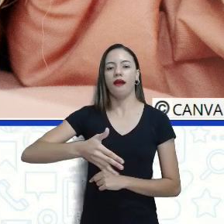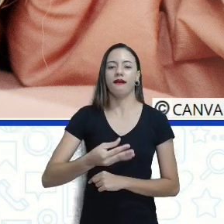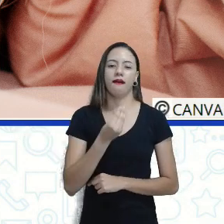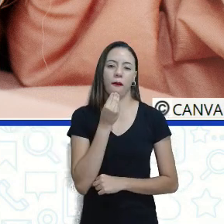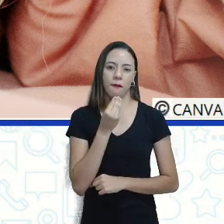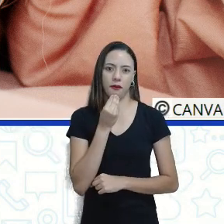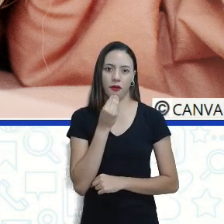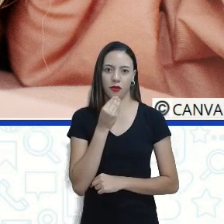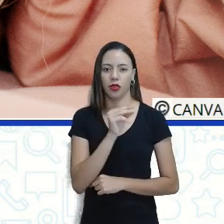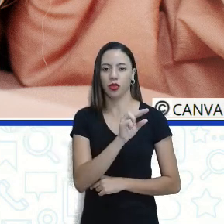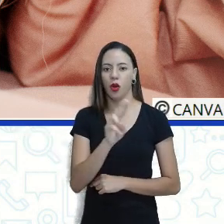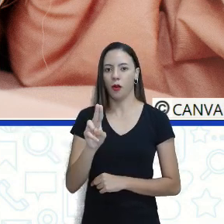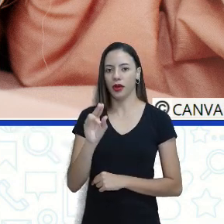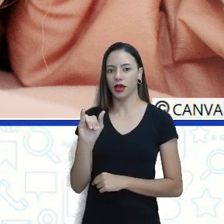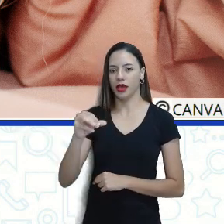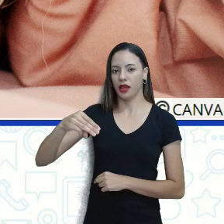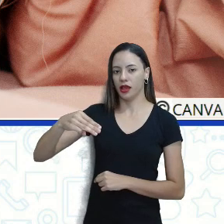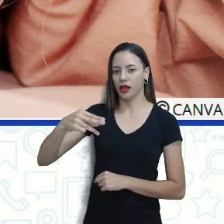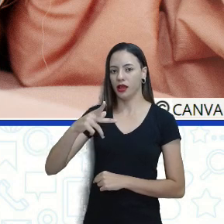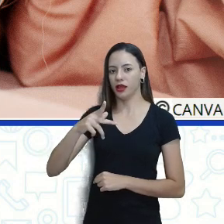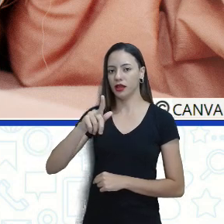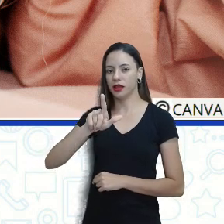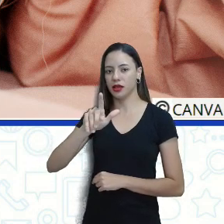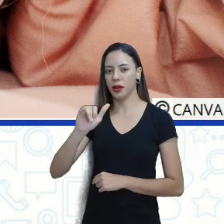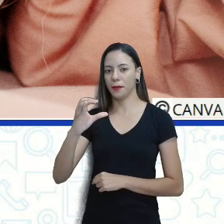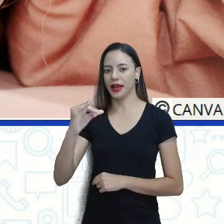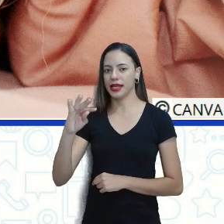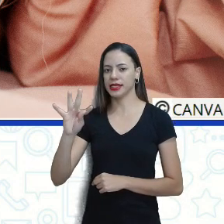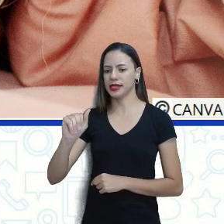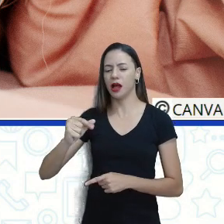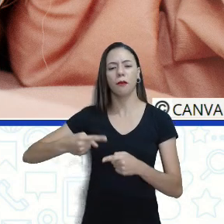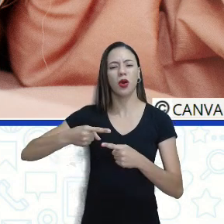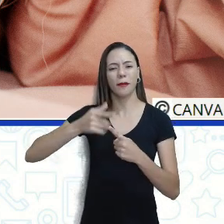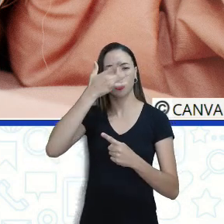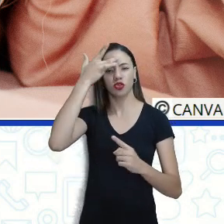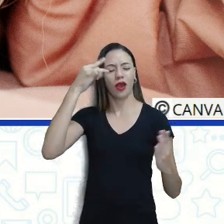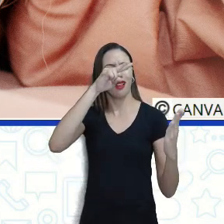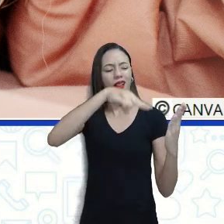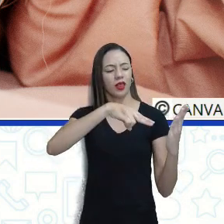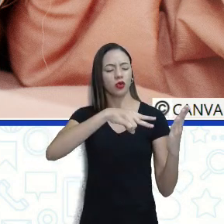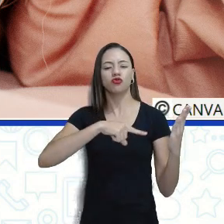Chama, né, implícita, porque ela não pode ser notada pelo leitor do texto.